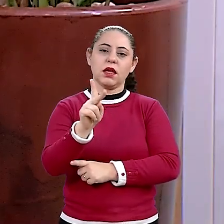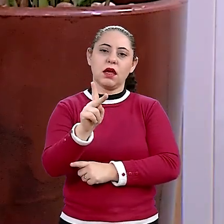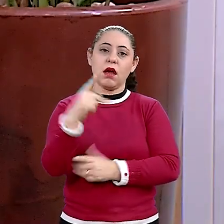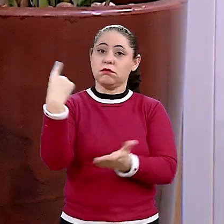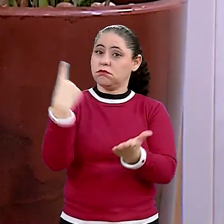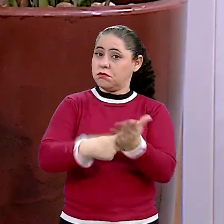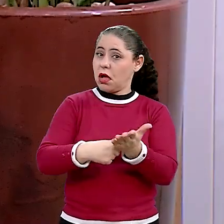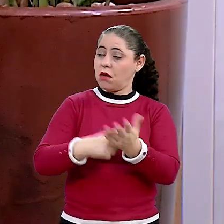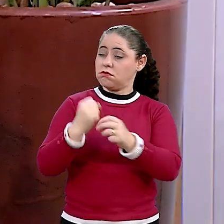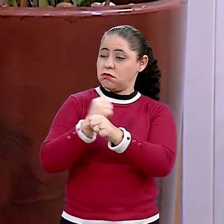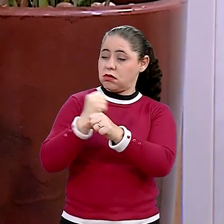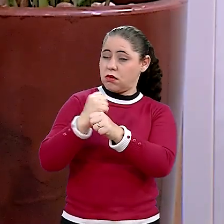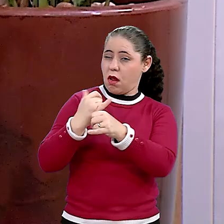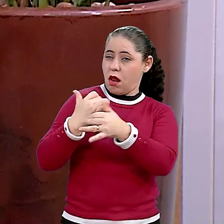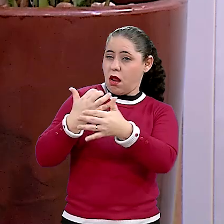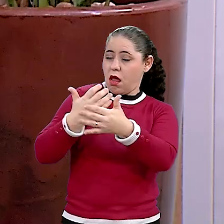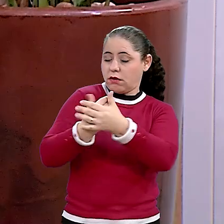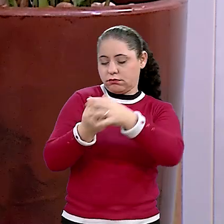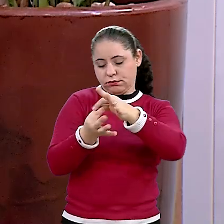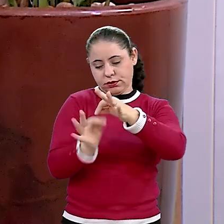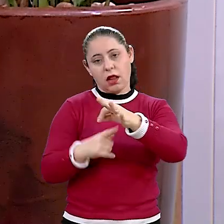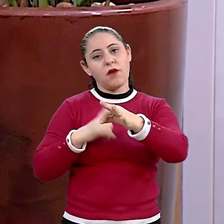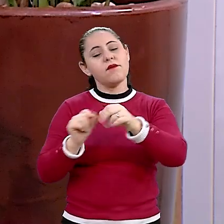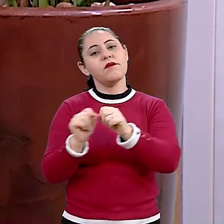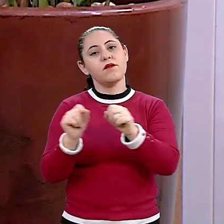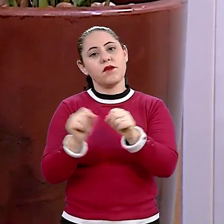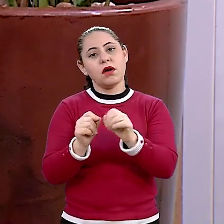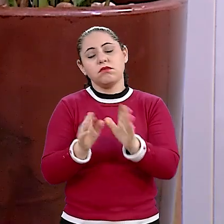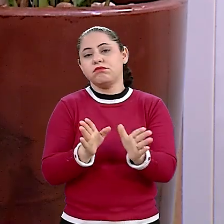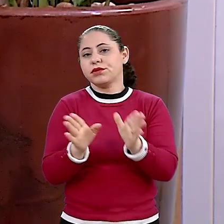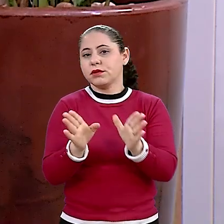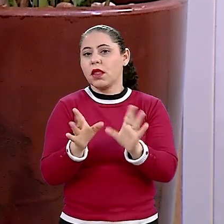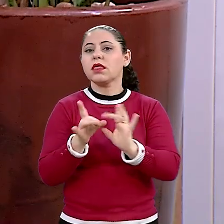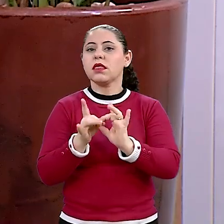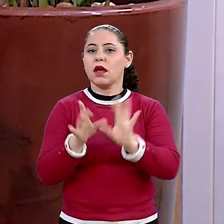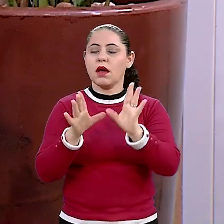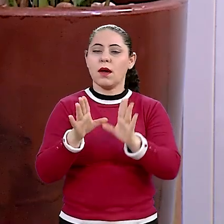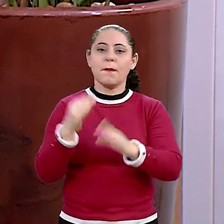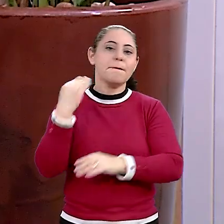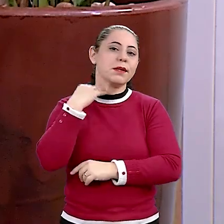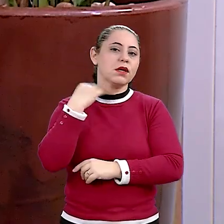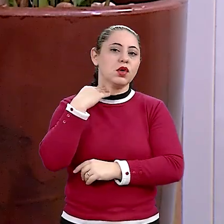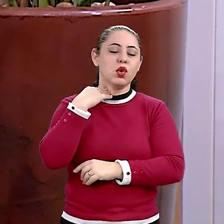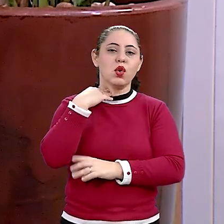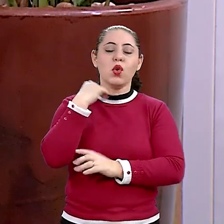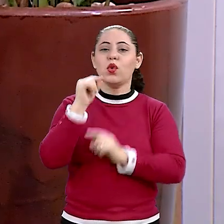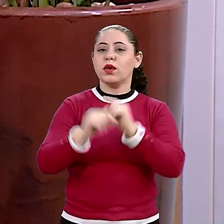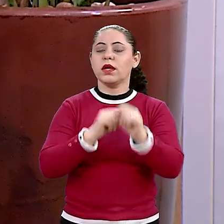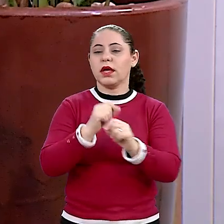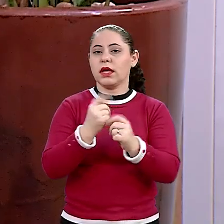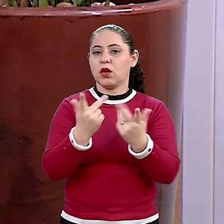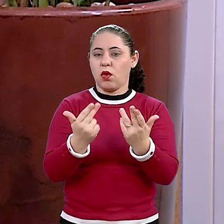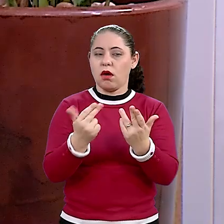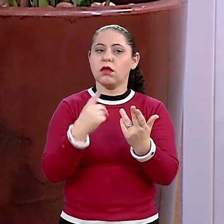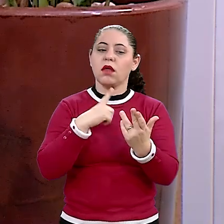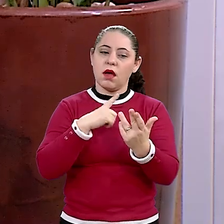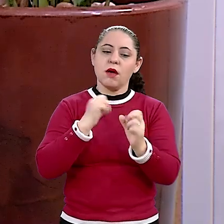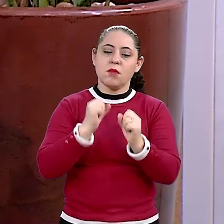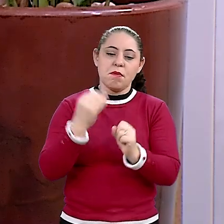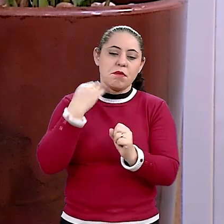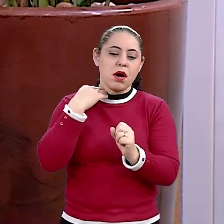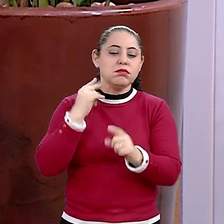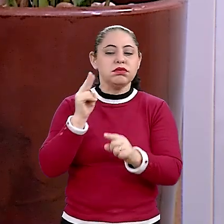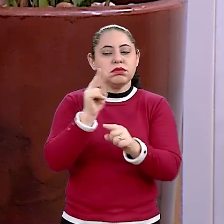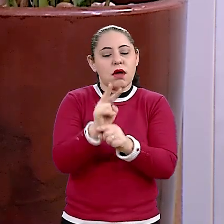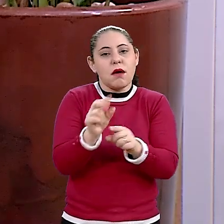de transporte de muitos anos, e isso você viabiliza junto com os bancos as garantias para que você possa fazer